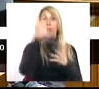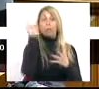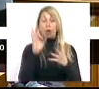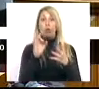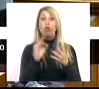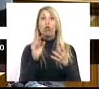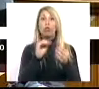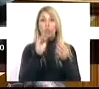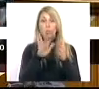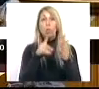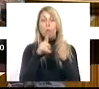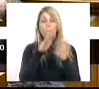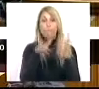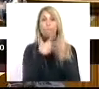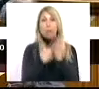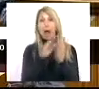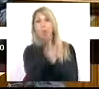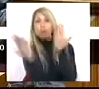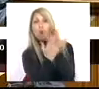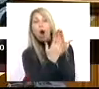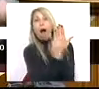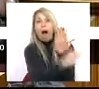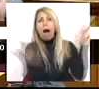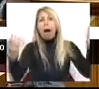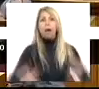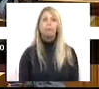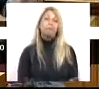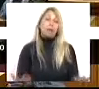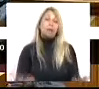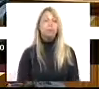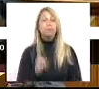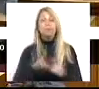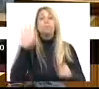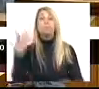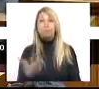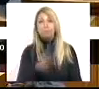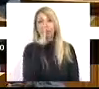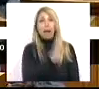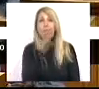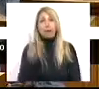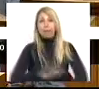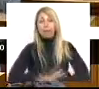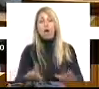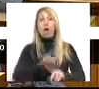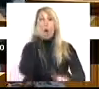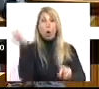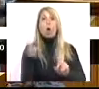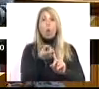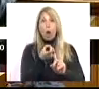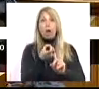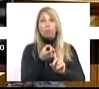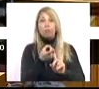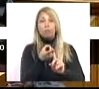é que acabou por ser uma prática instalada e, de facto, agora, anualmente, são apresentados os relatórios do estado do